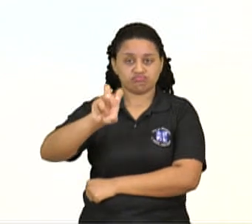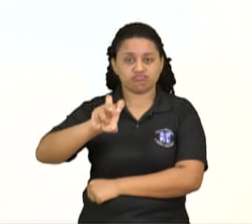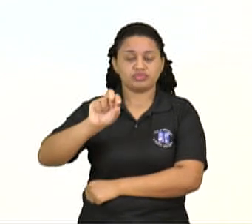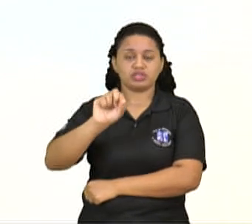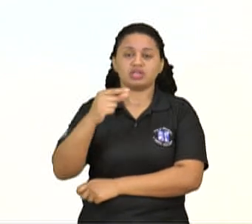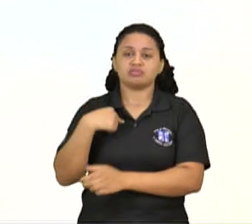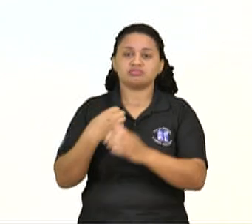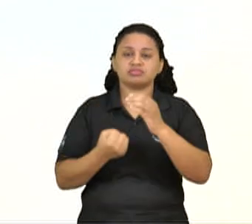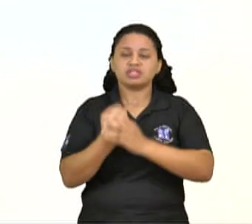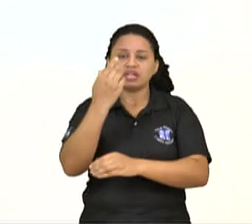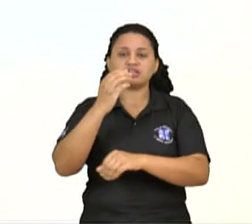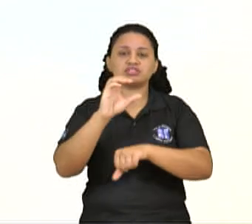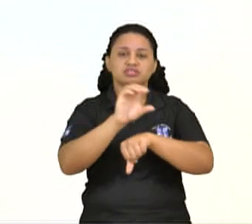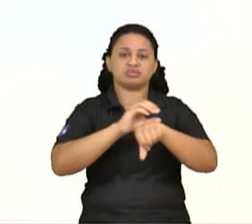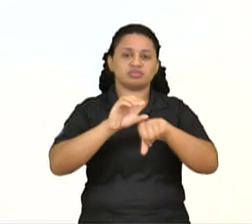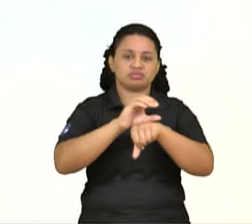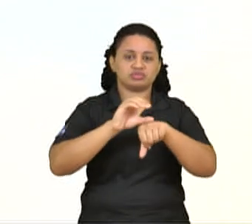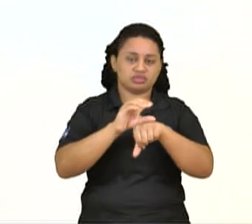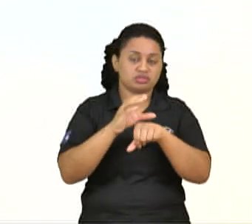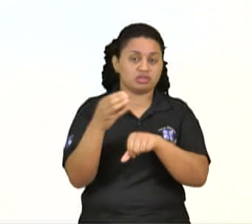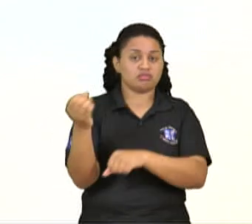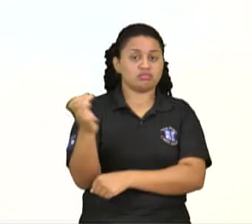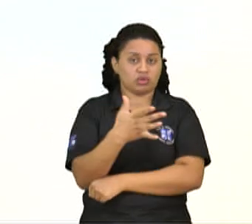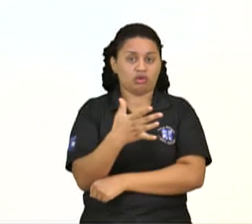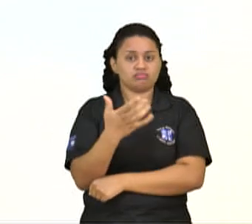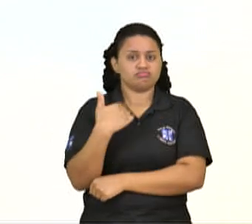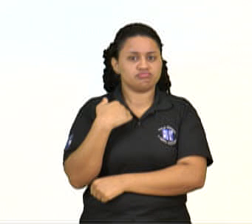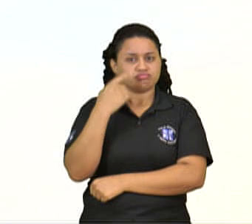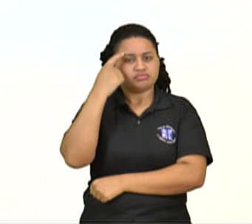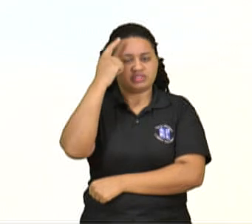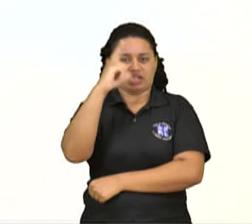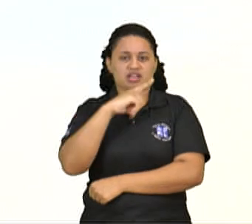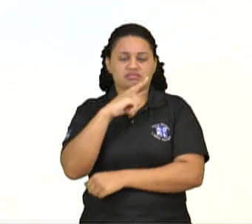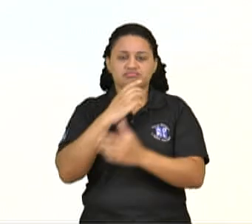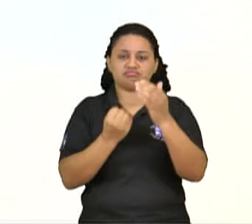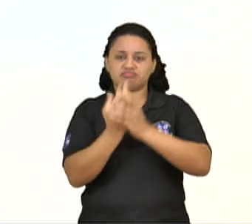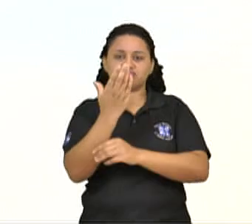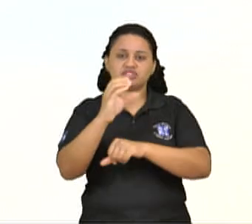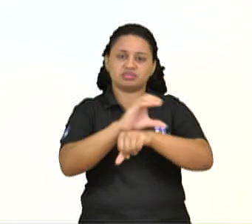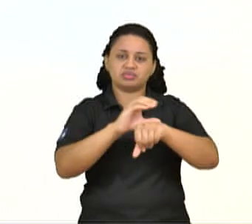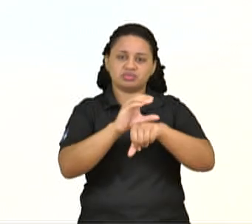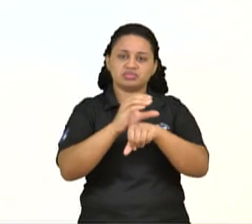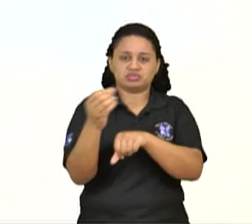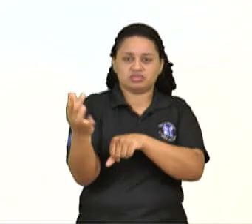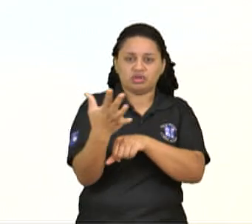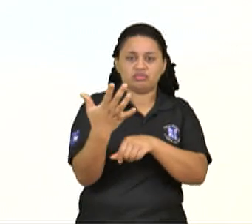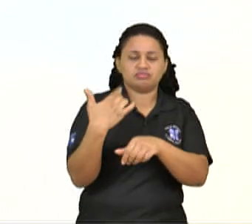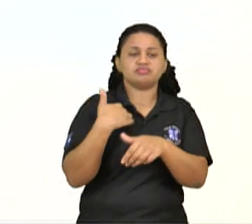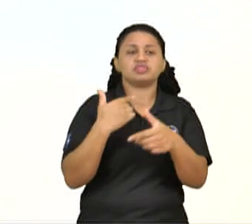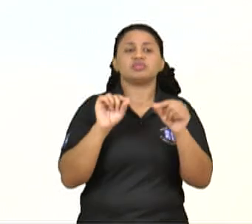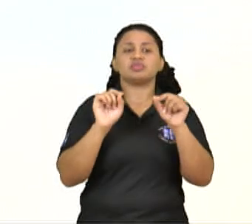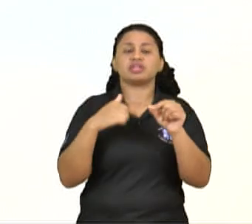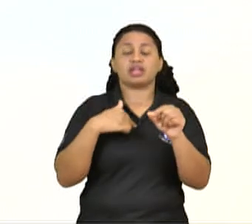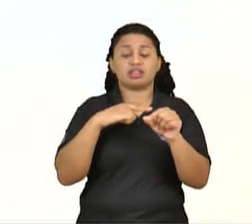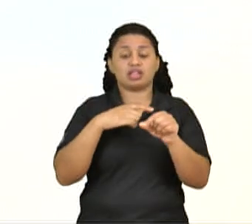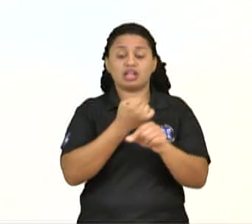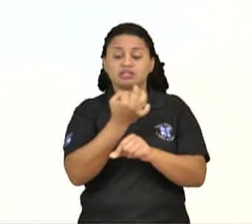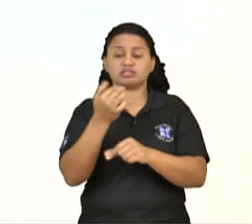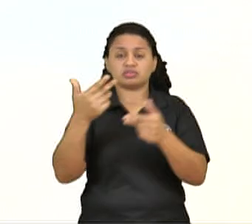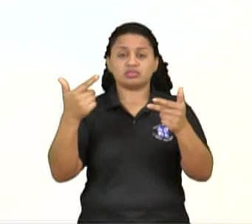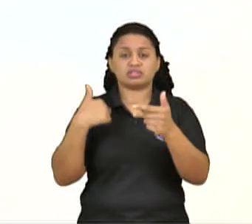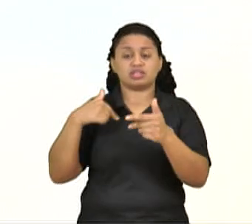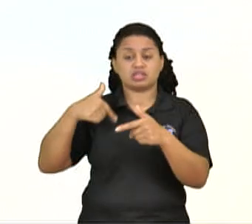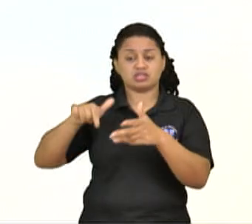nova Constituição. A ideia de elaborar uma nova Constituição era colocar realmente muitos desses privilégios que